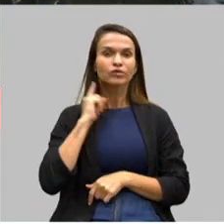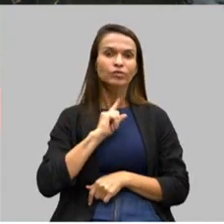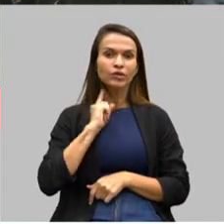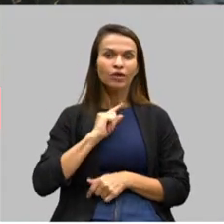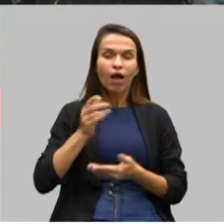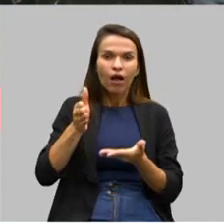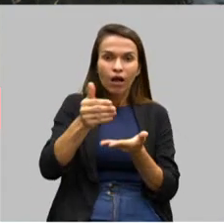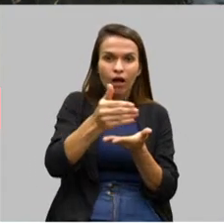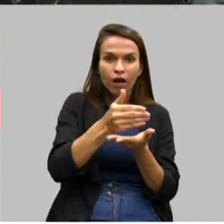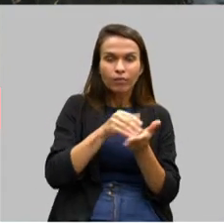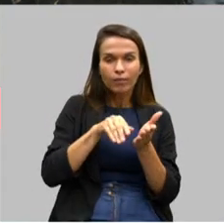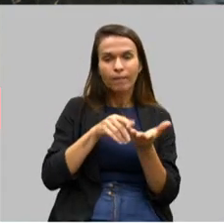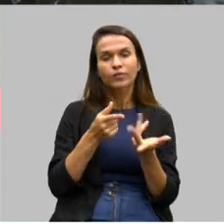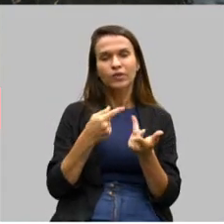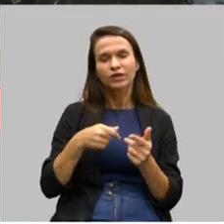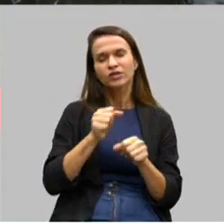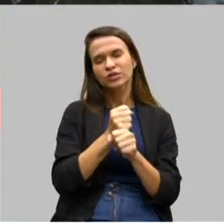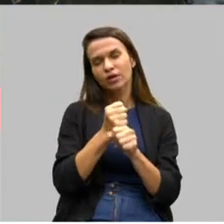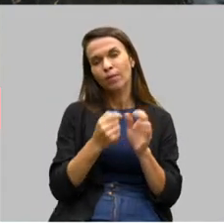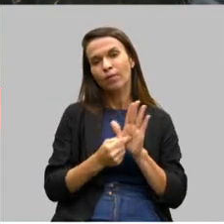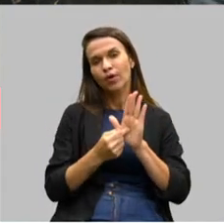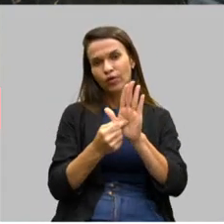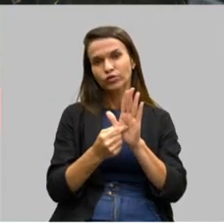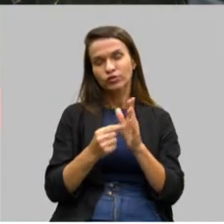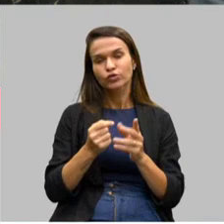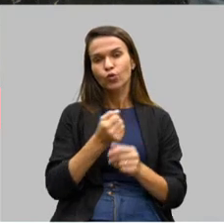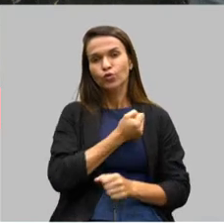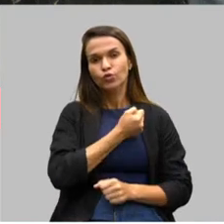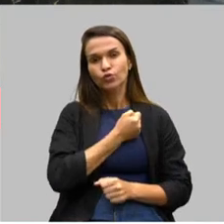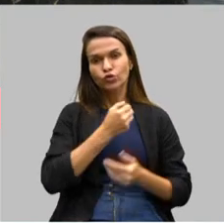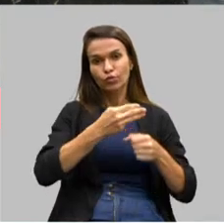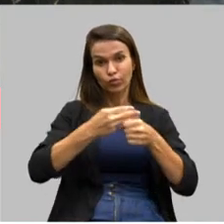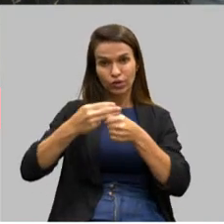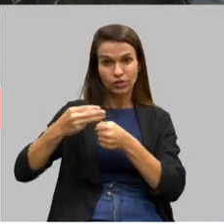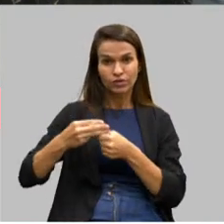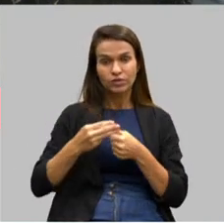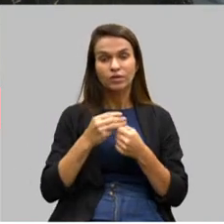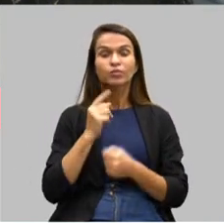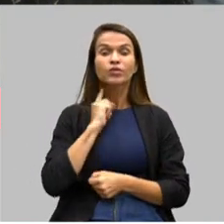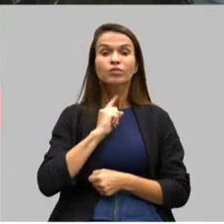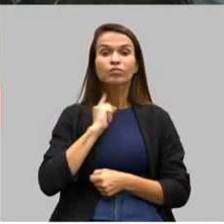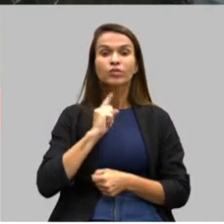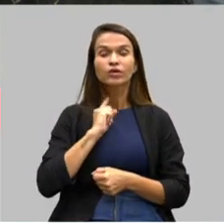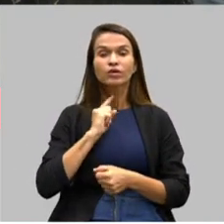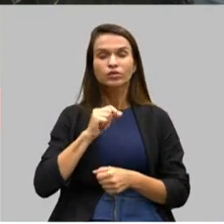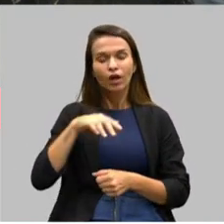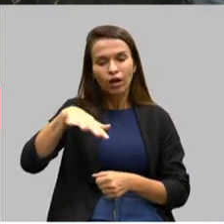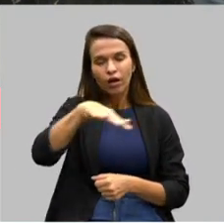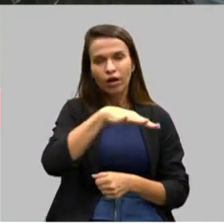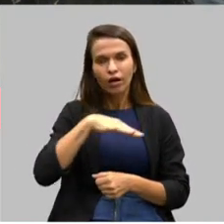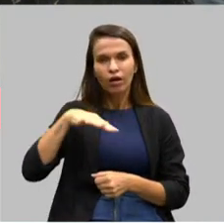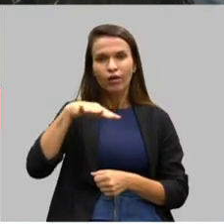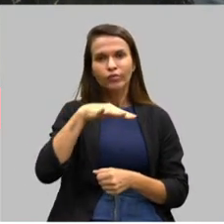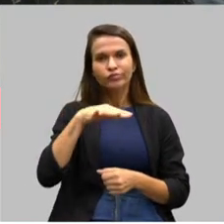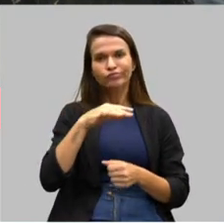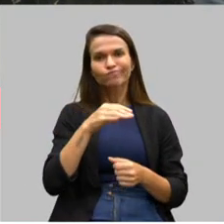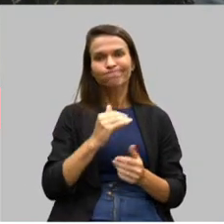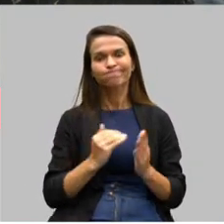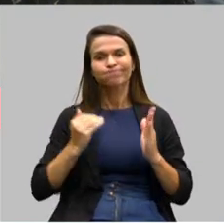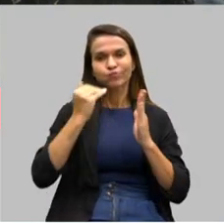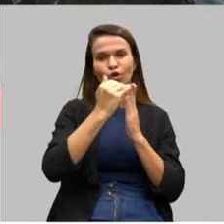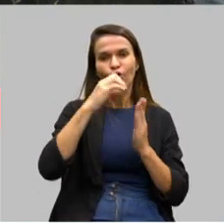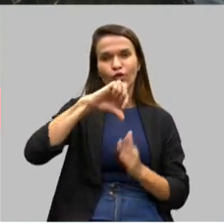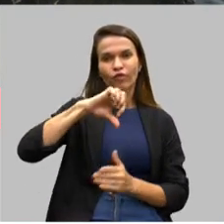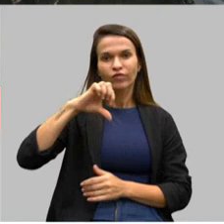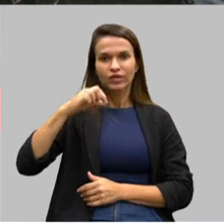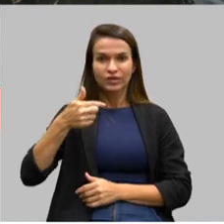IBGE deste ano mostram que os números de municípios mineiros que compõem o semiárido saltou de 97, deputado Gil,